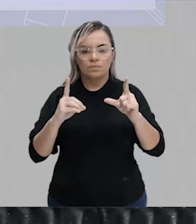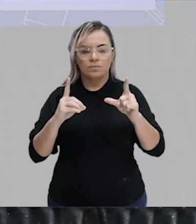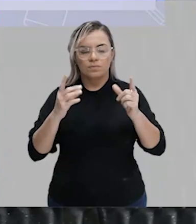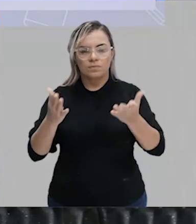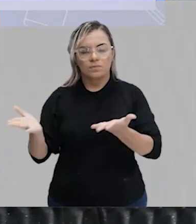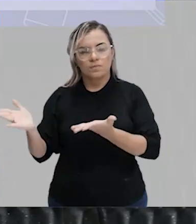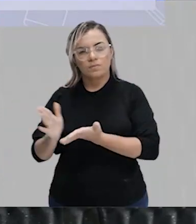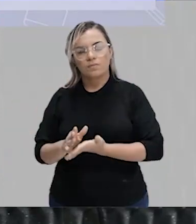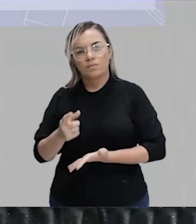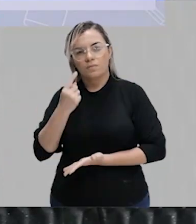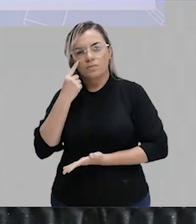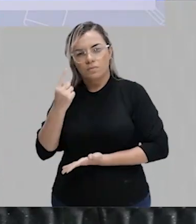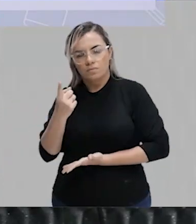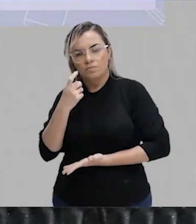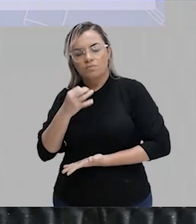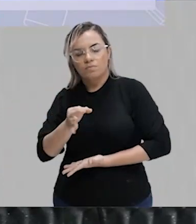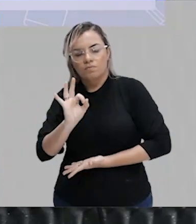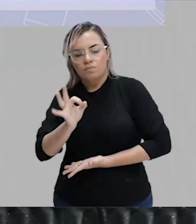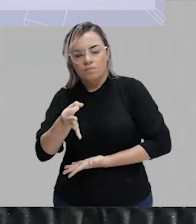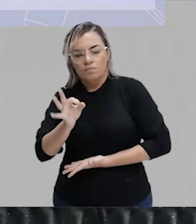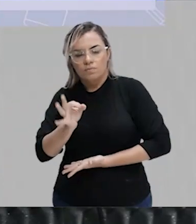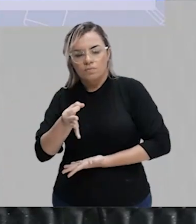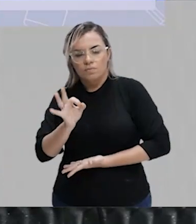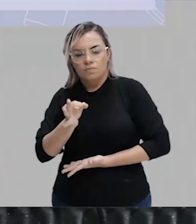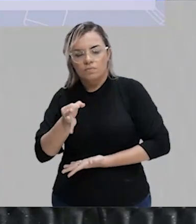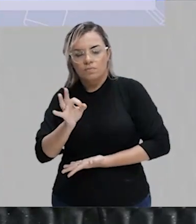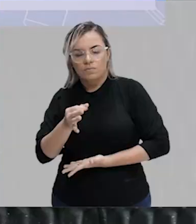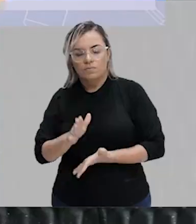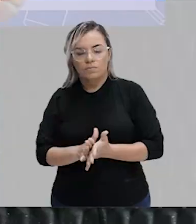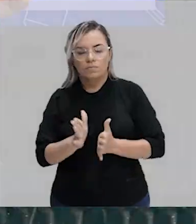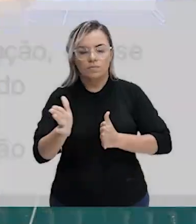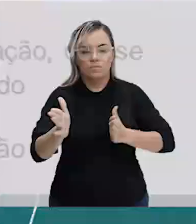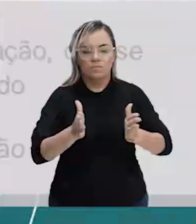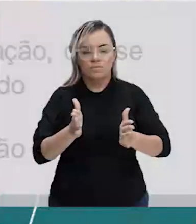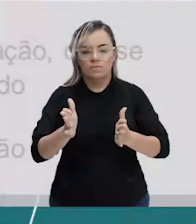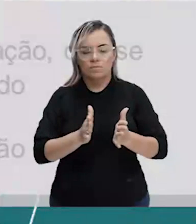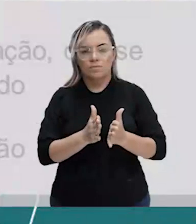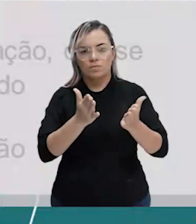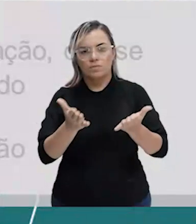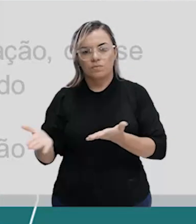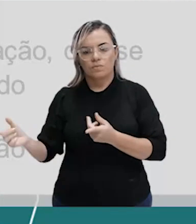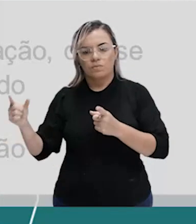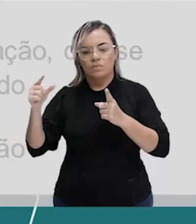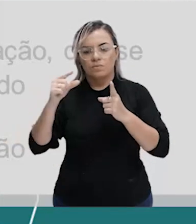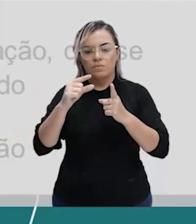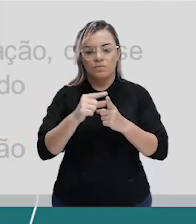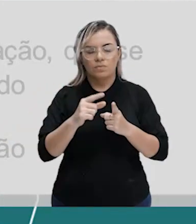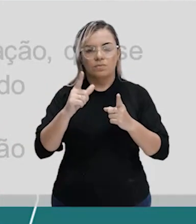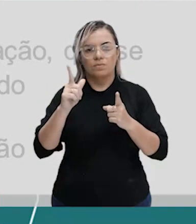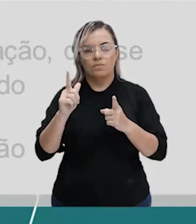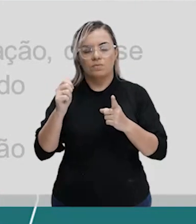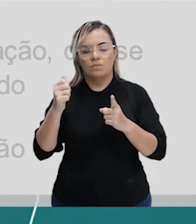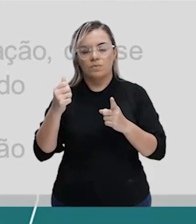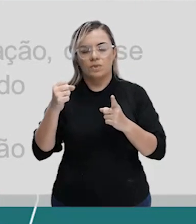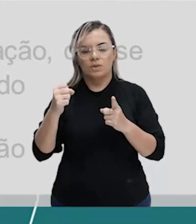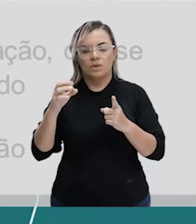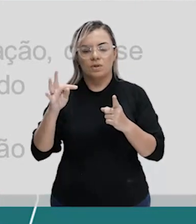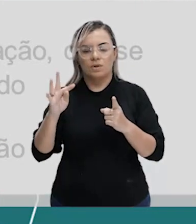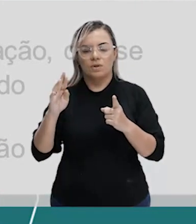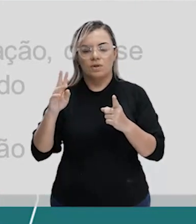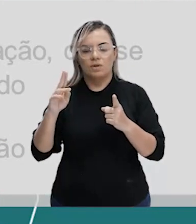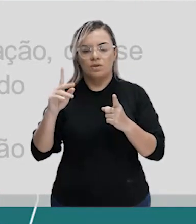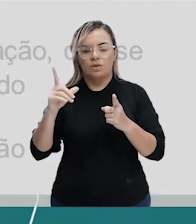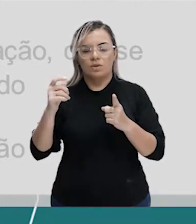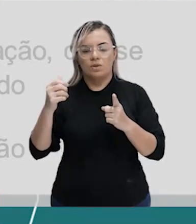Olha que interessante, isso está correto, tá? Na fase de gástrula, a principal característica dessa fase